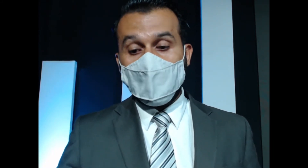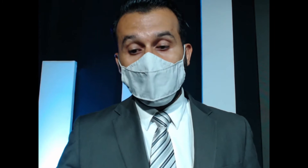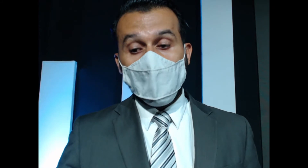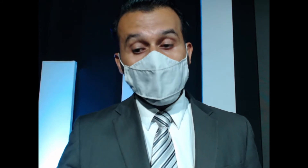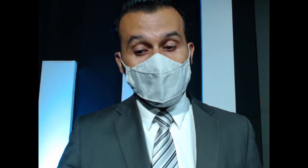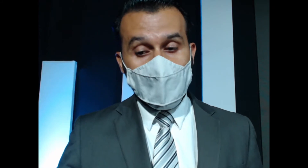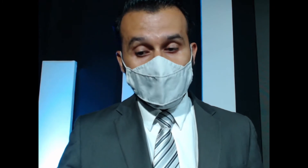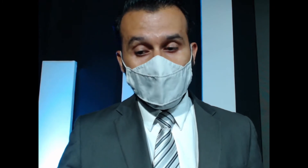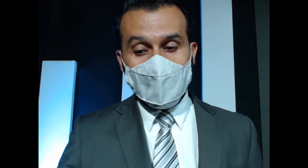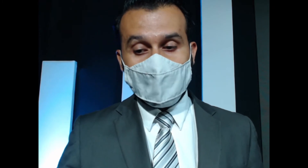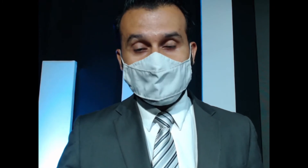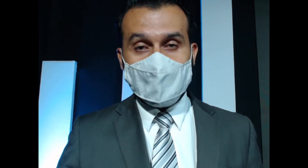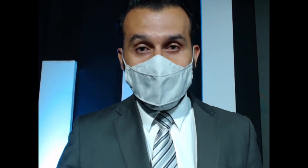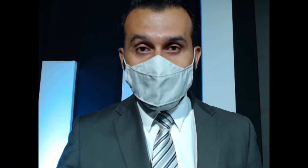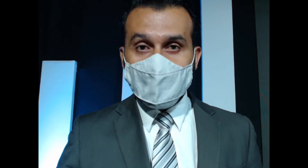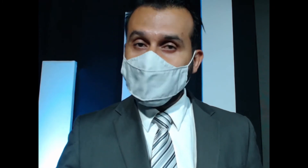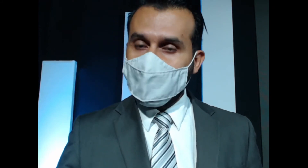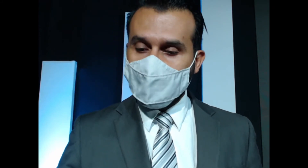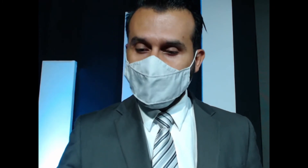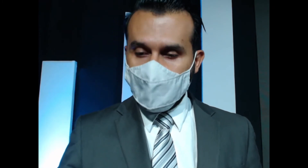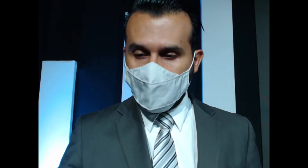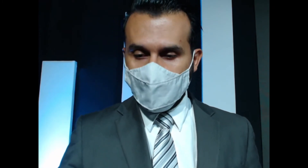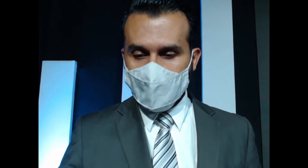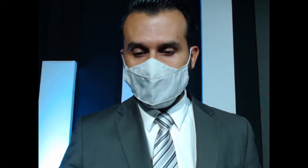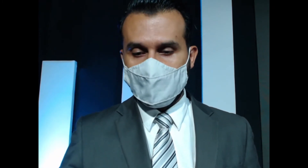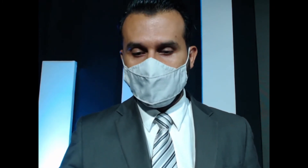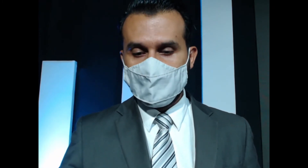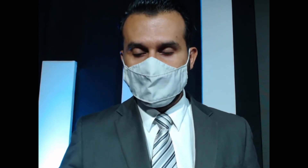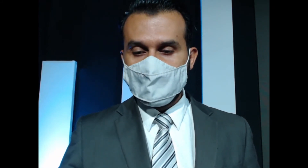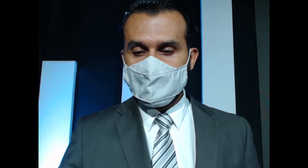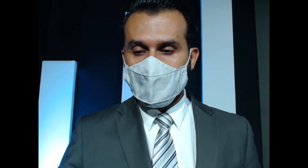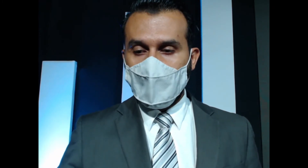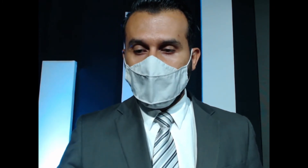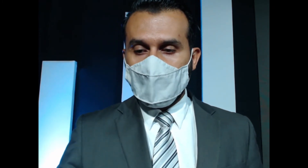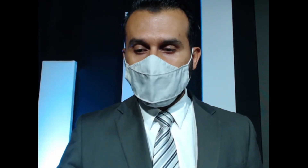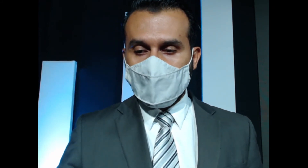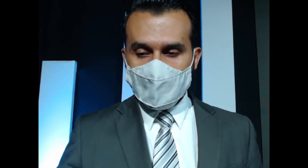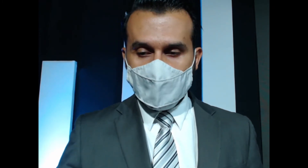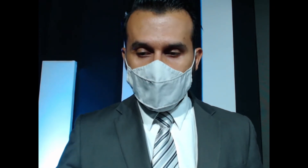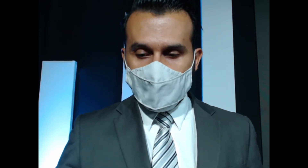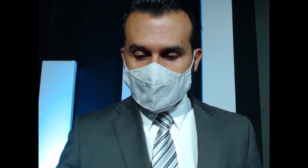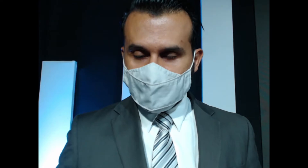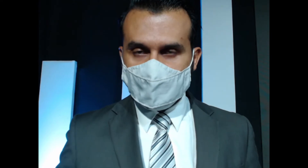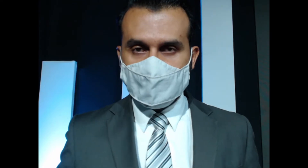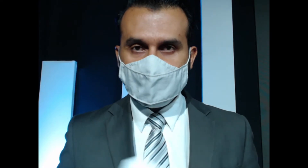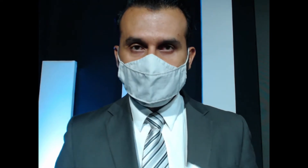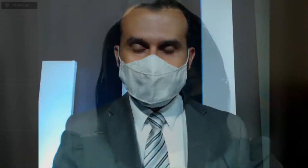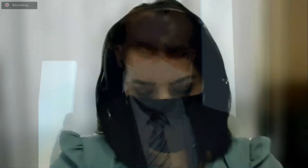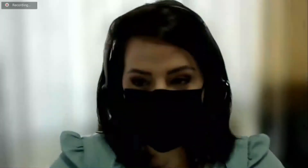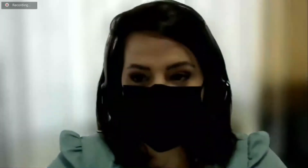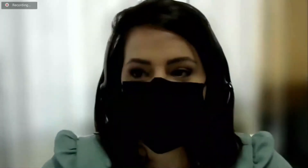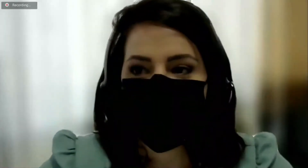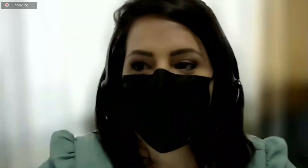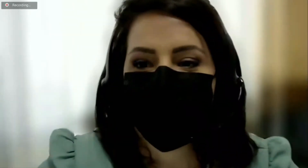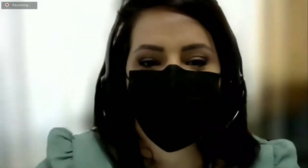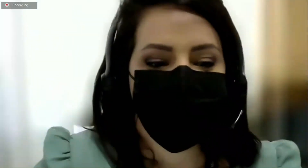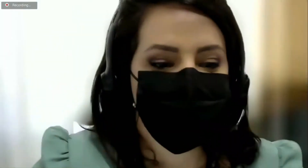tela. Abriremos espaço para 3 a 5 falas. Doutora Gisele.